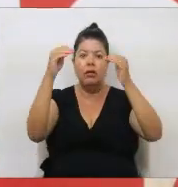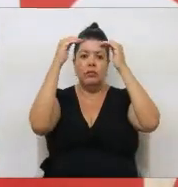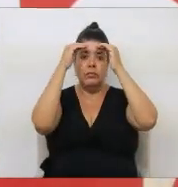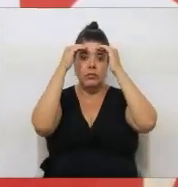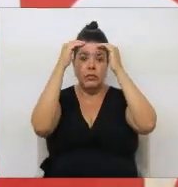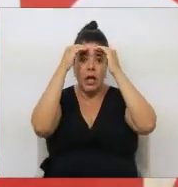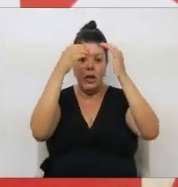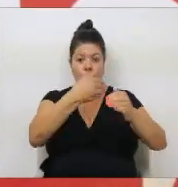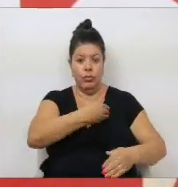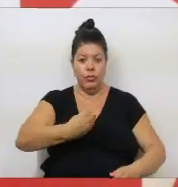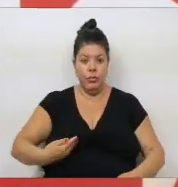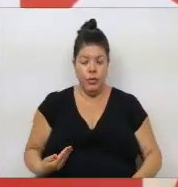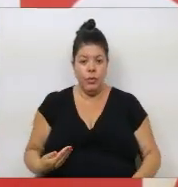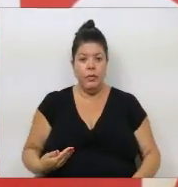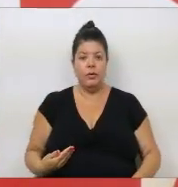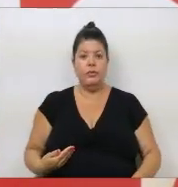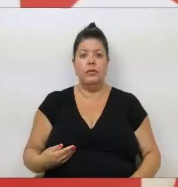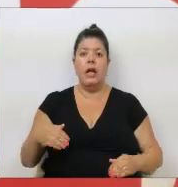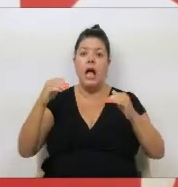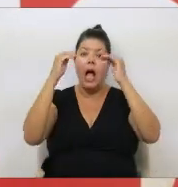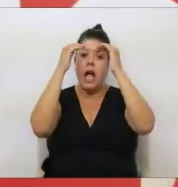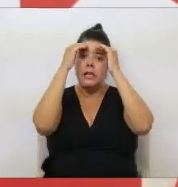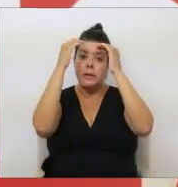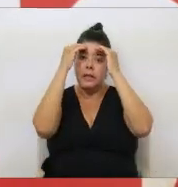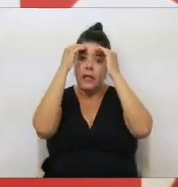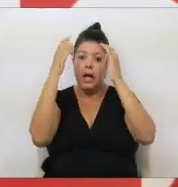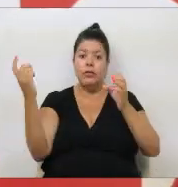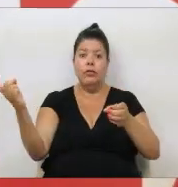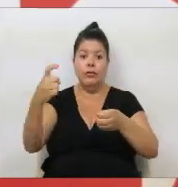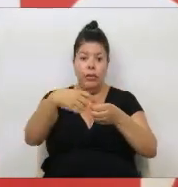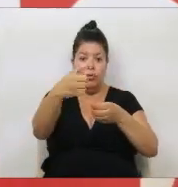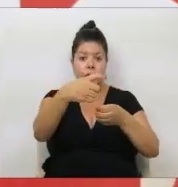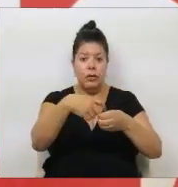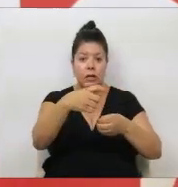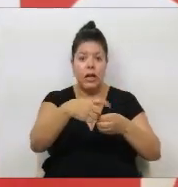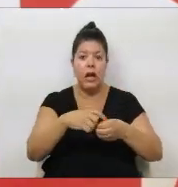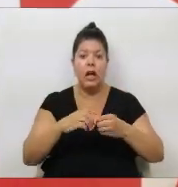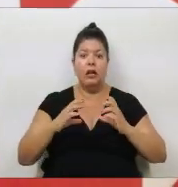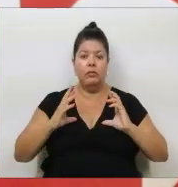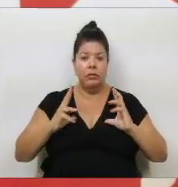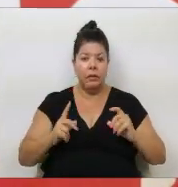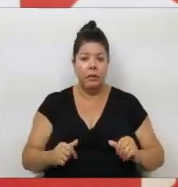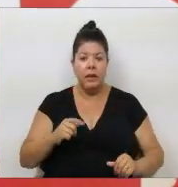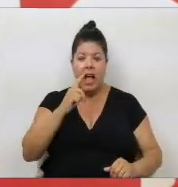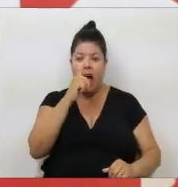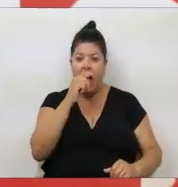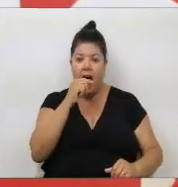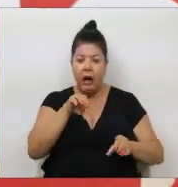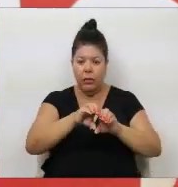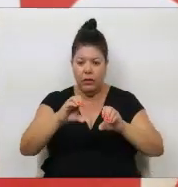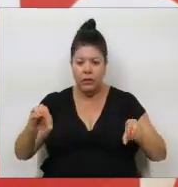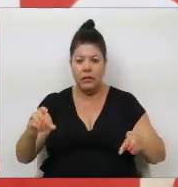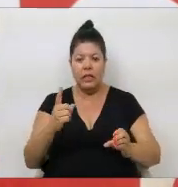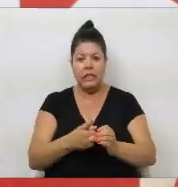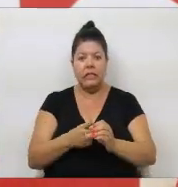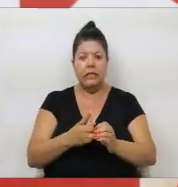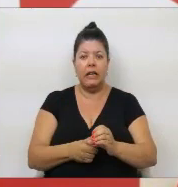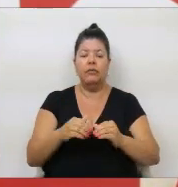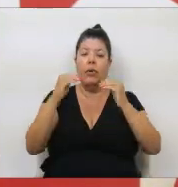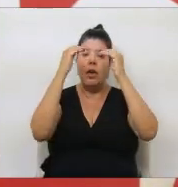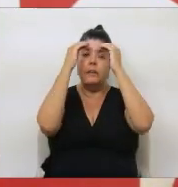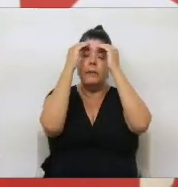conselhos públicos, todos aqueles que são voltados para a questão do saneamento, do crescimento da cidade, que sejam respeitados